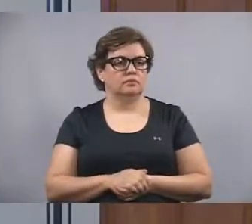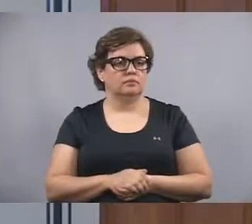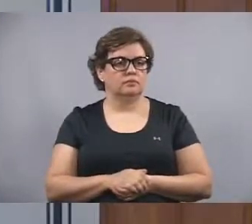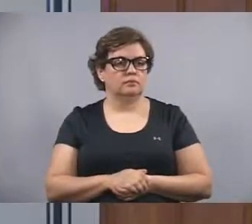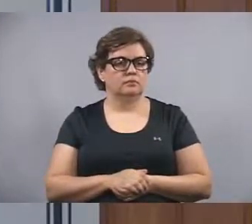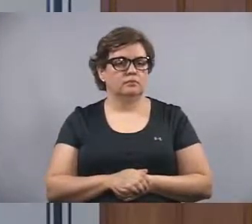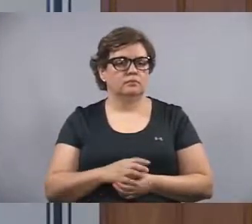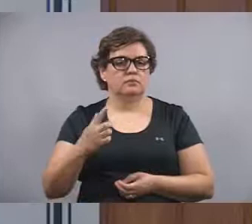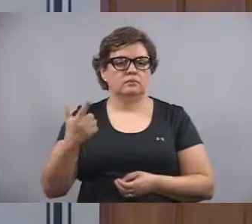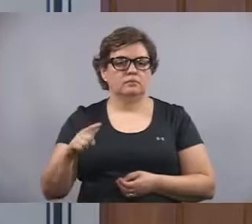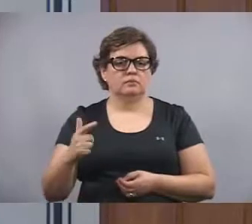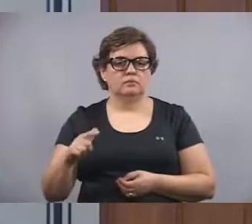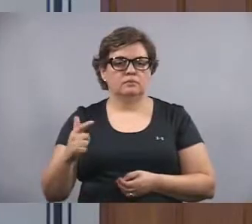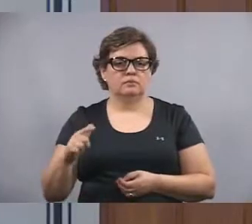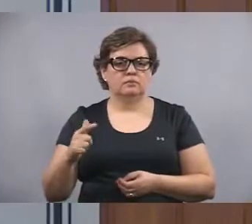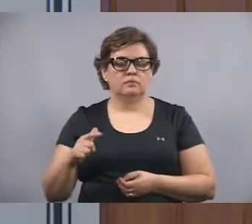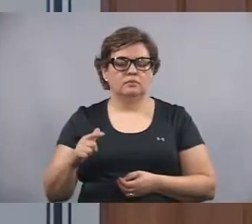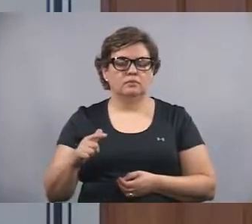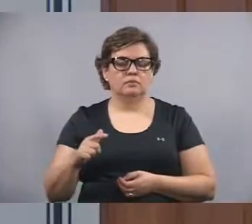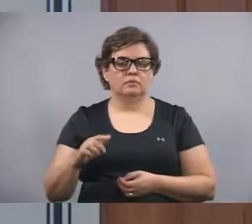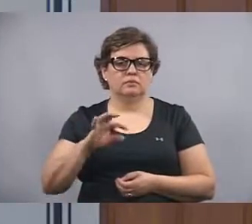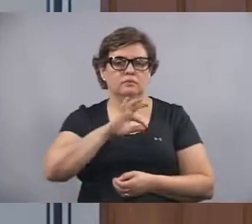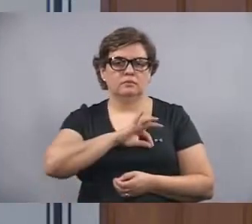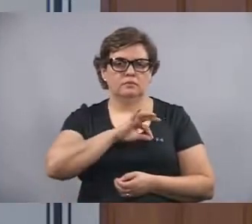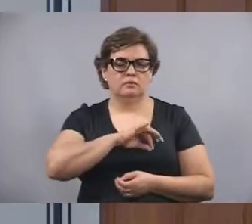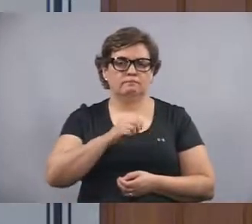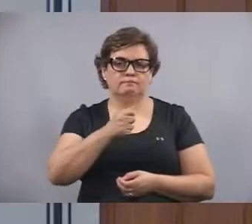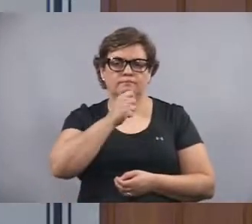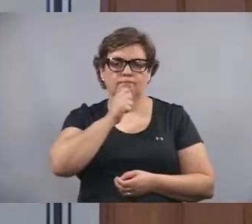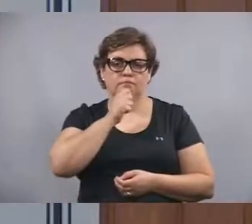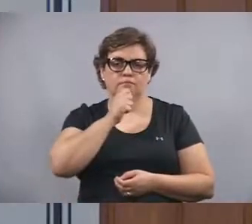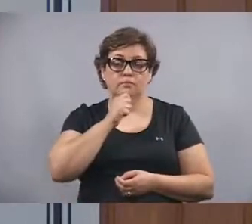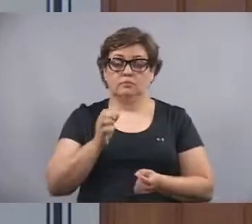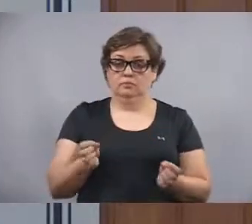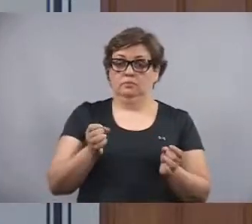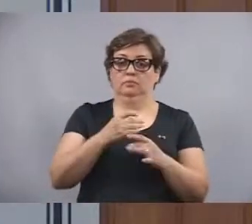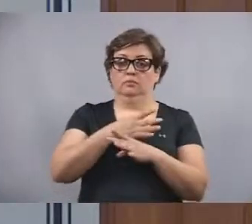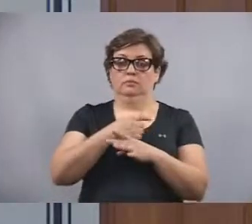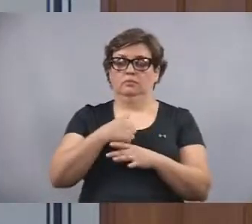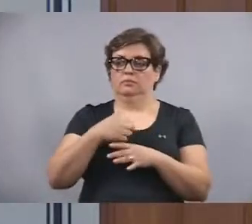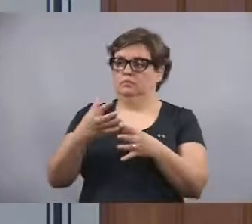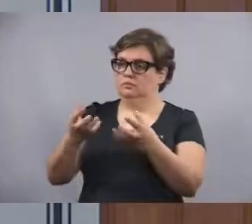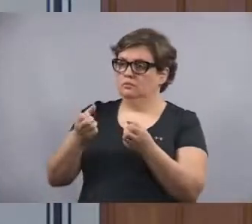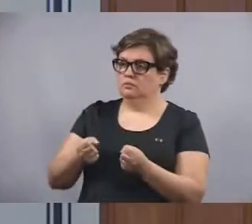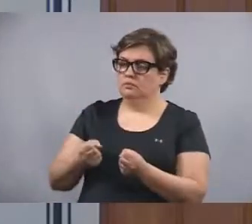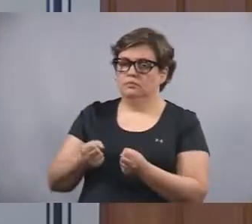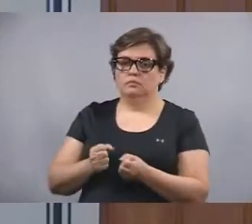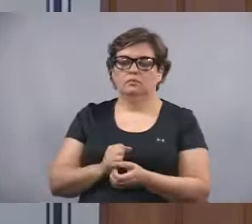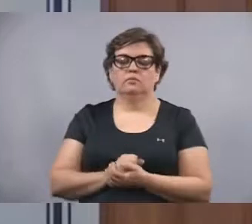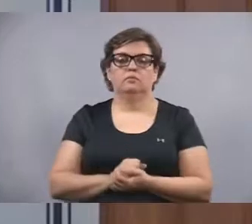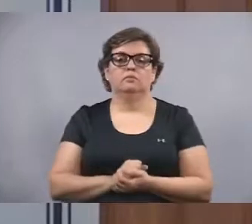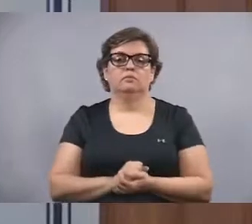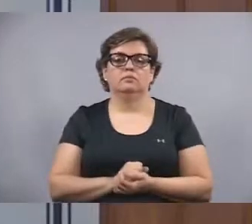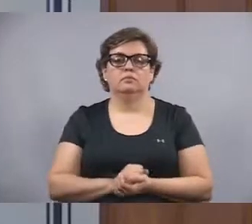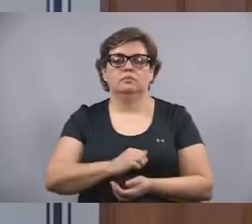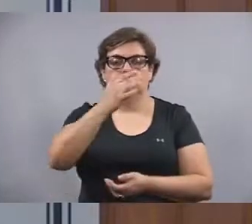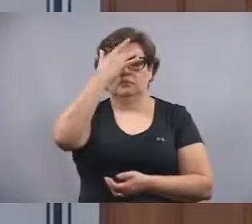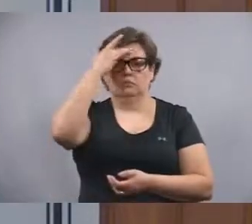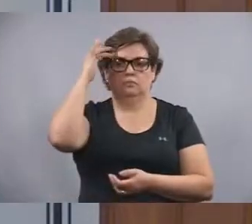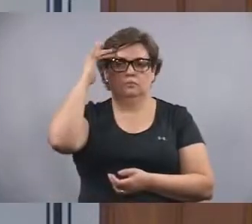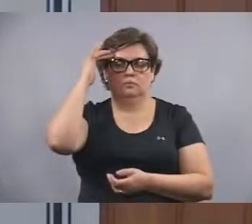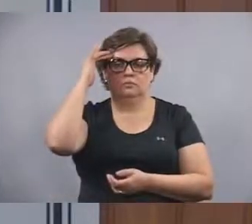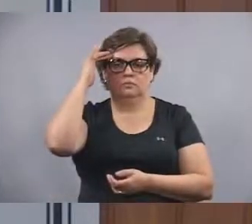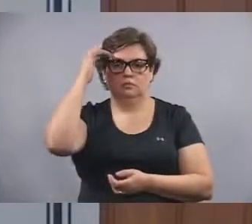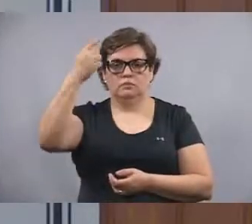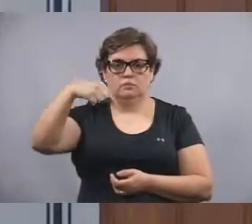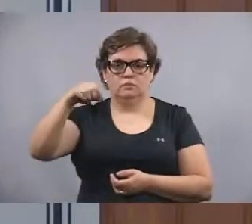Que não tinham ainda recebido o seu pagamento. Prontamente atendi eles, os que passaram por lá, liguei